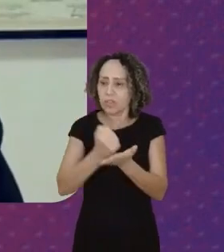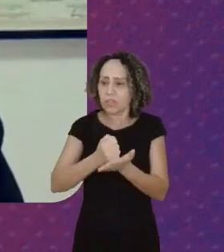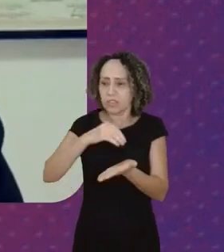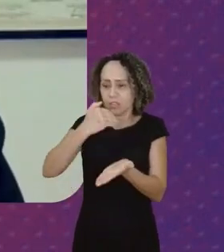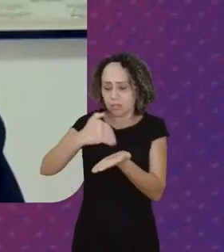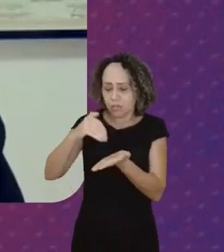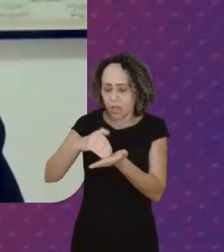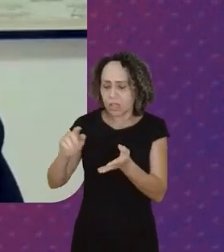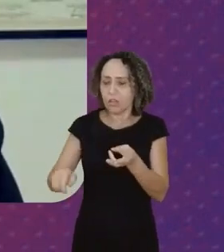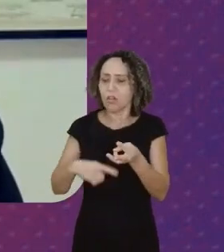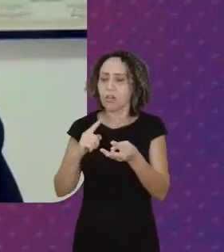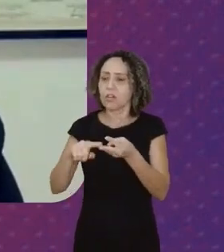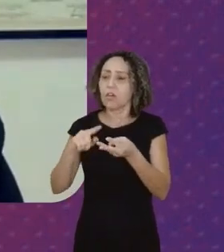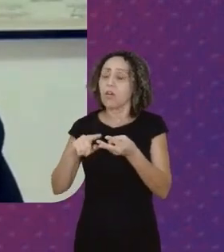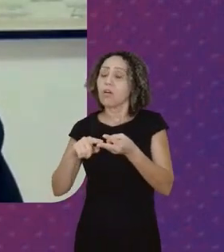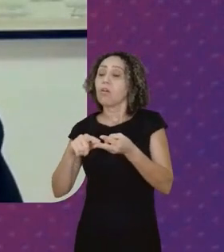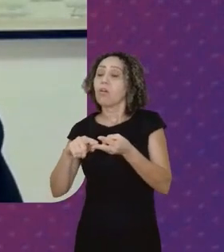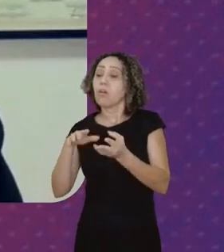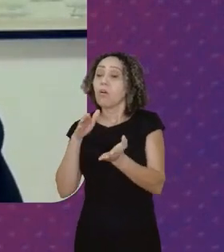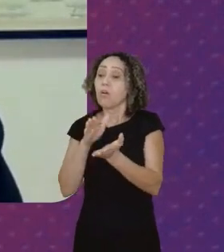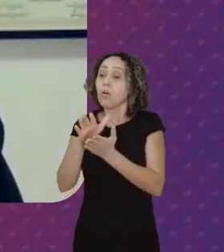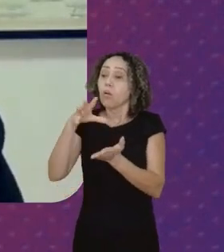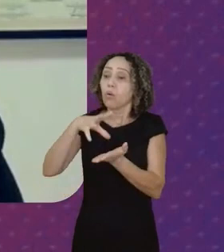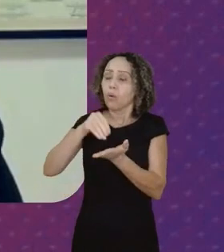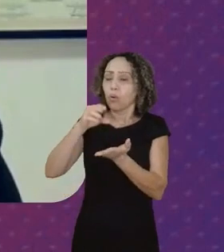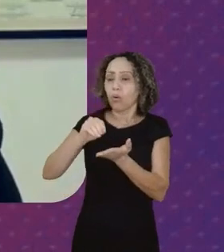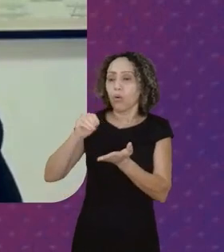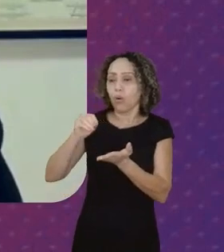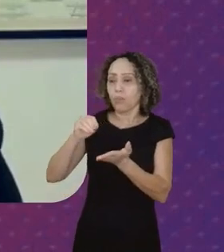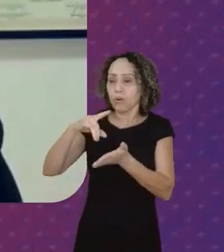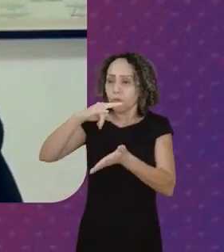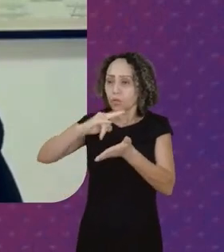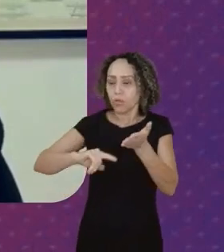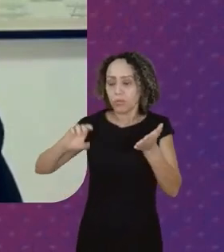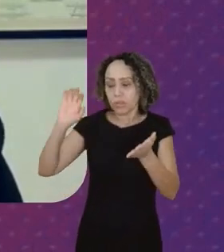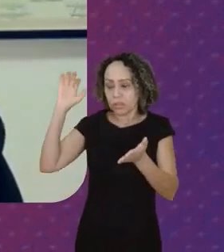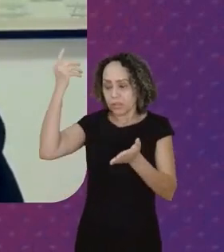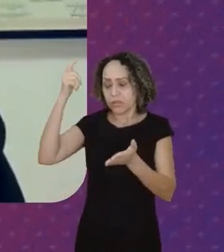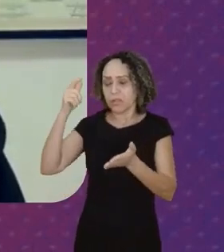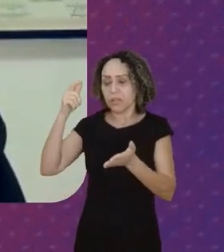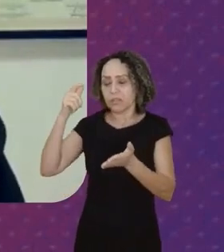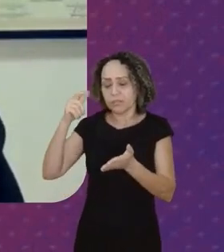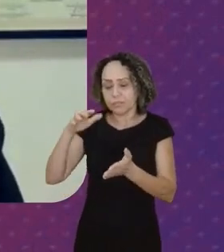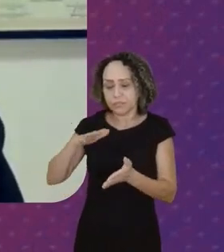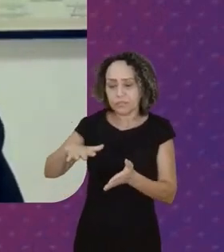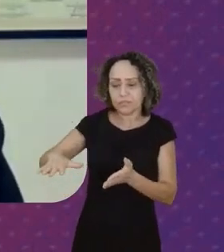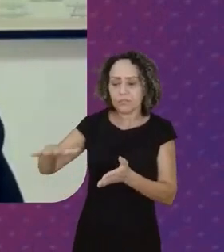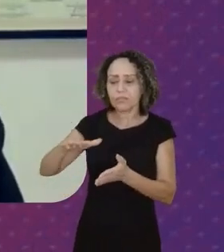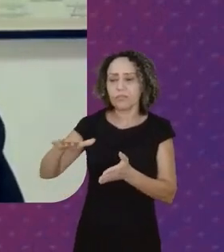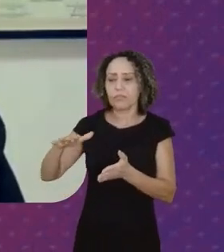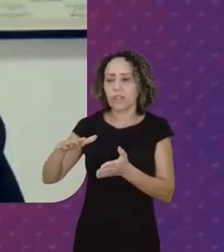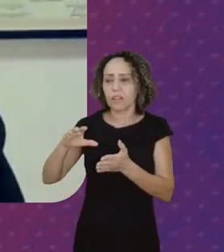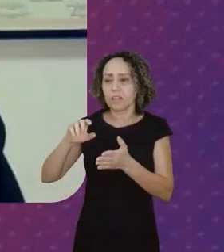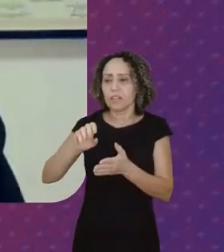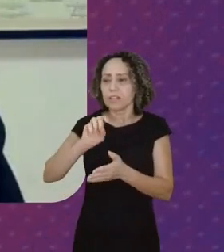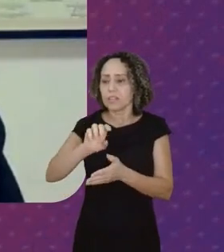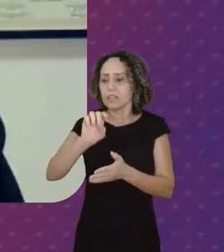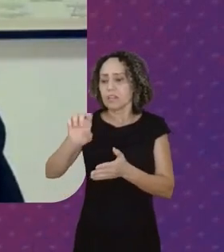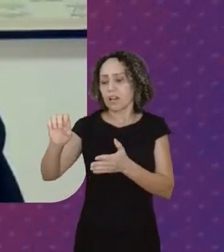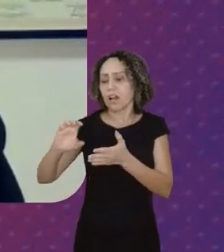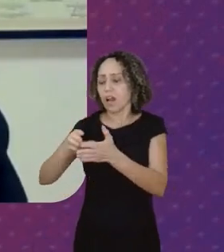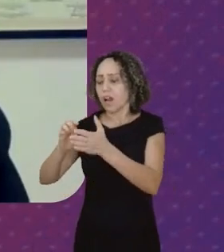cópia da resolução tomada pela maioria absoluta dos votos dos órgãos de deliberação nacional de cada um dos partidos integrantes